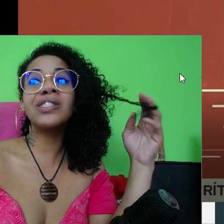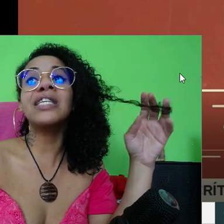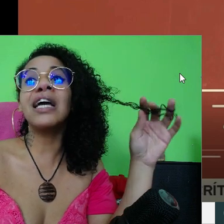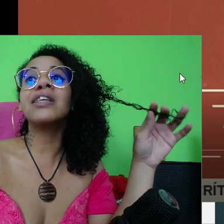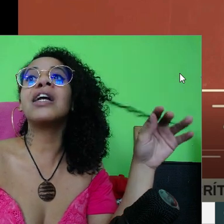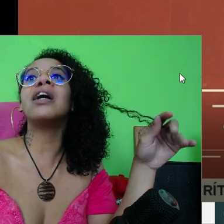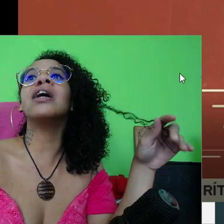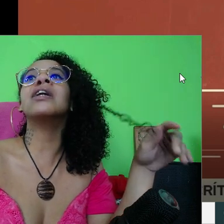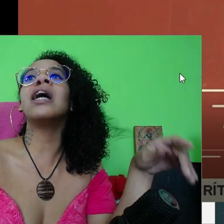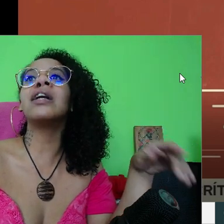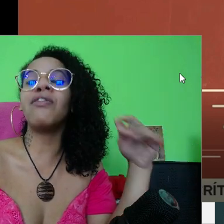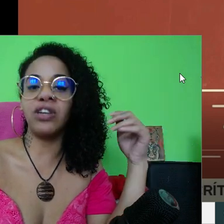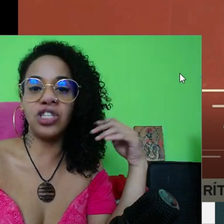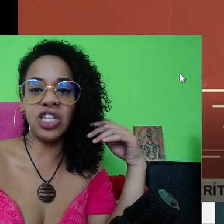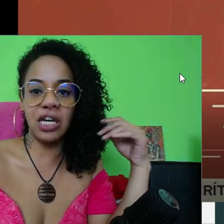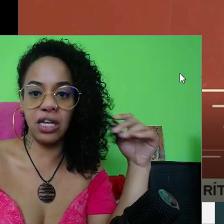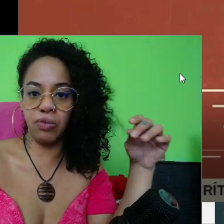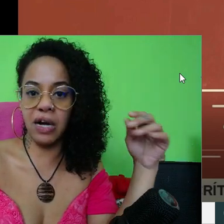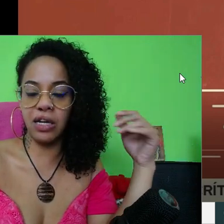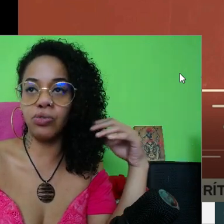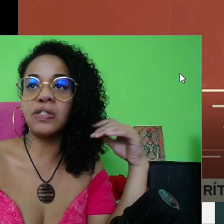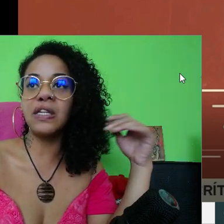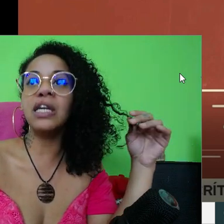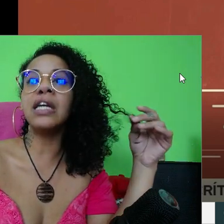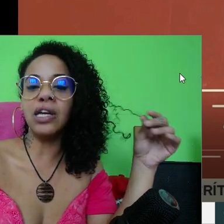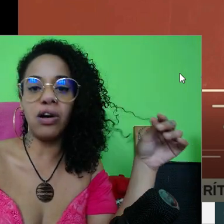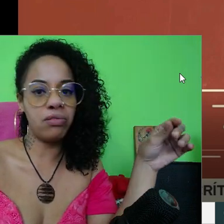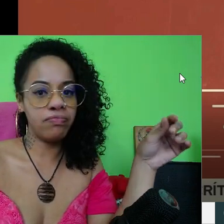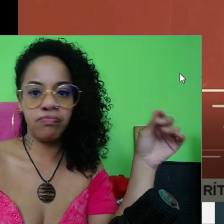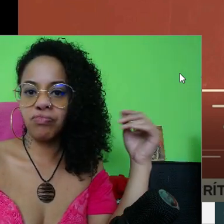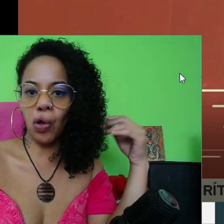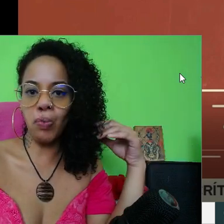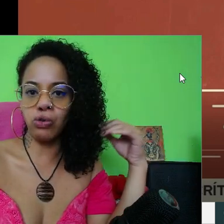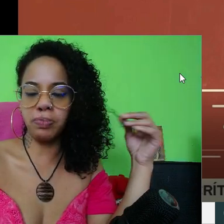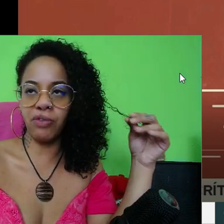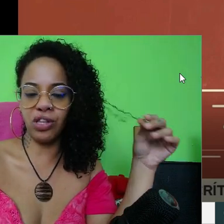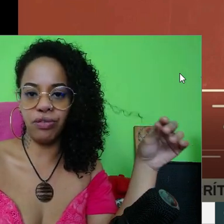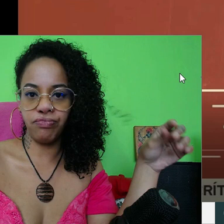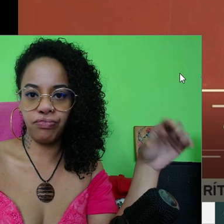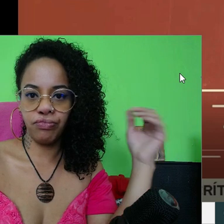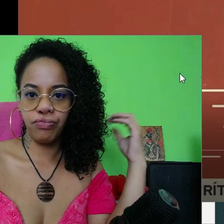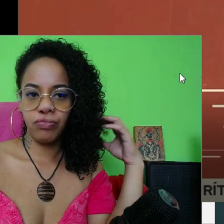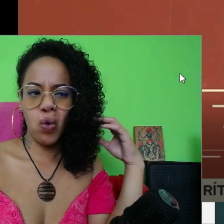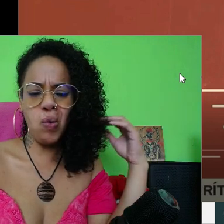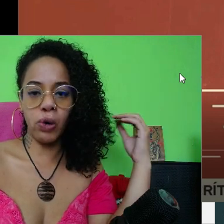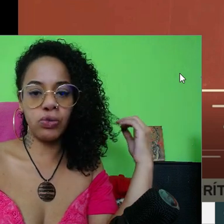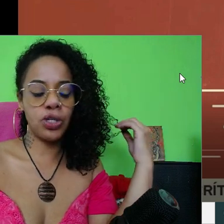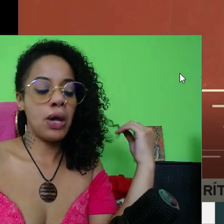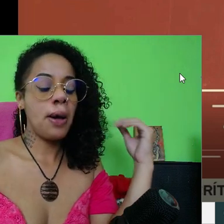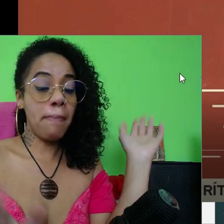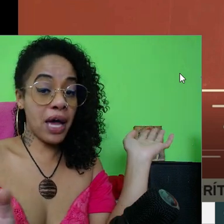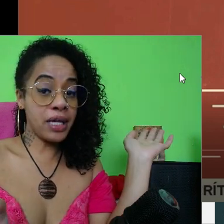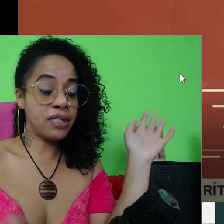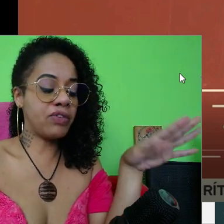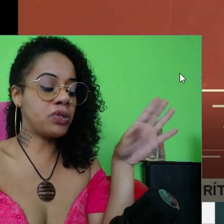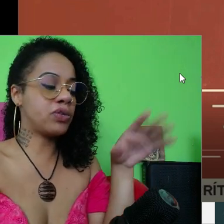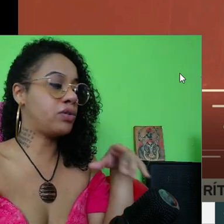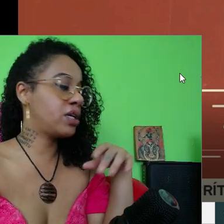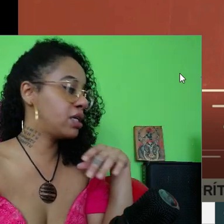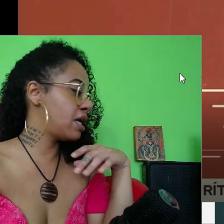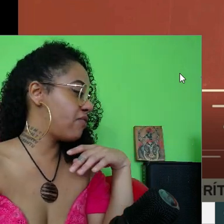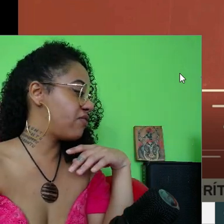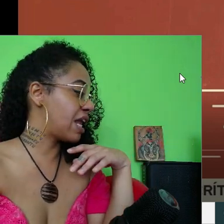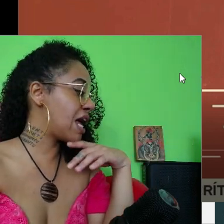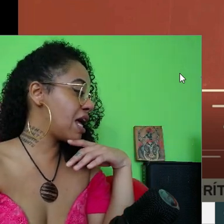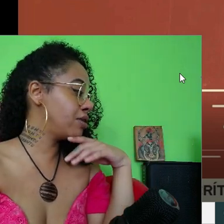é um bagulho que você entra na vendinha e do bar da tua esquina aí ó tem um monte para vender mas vamos